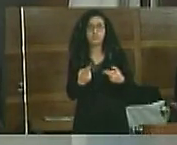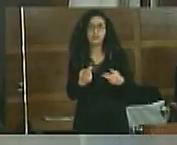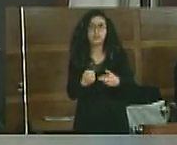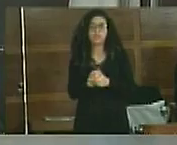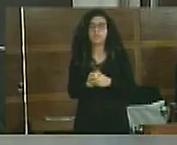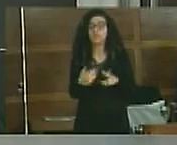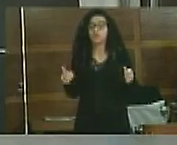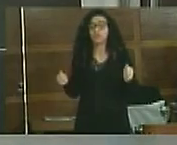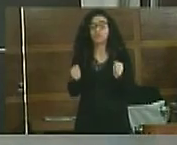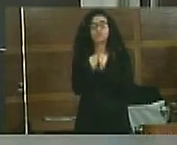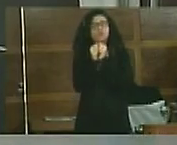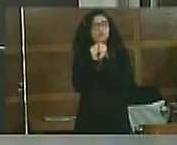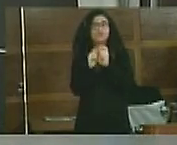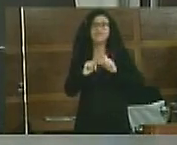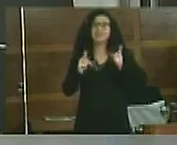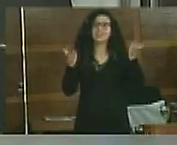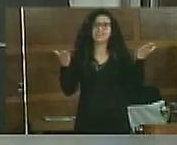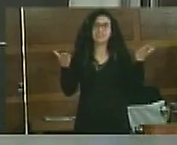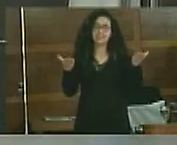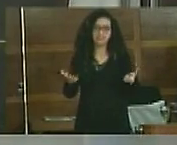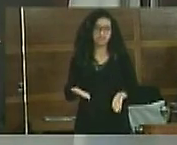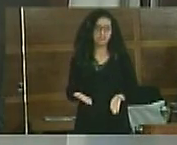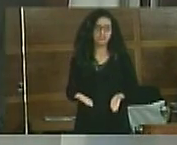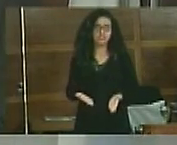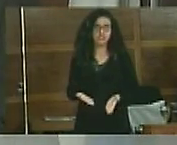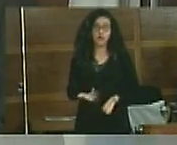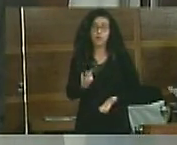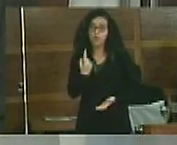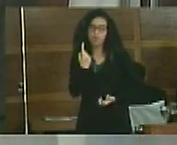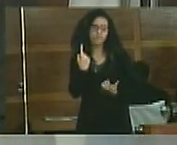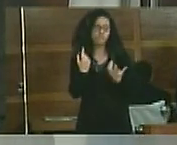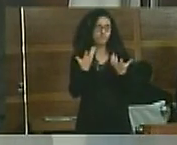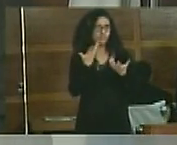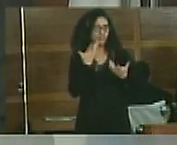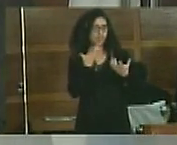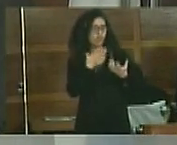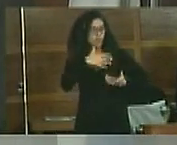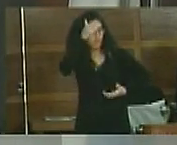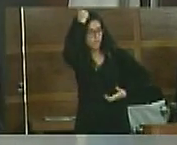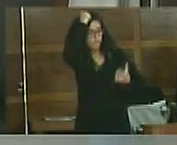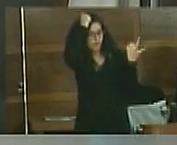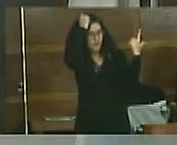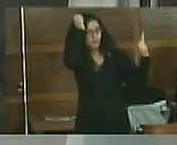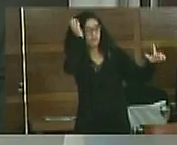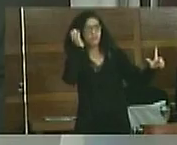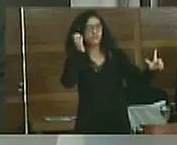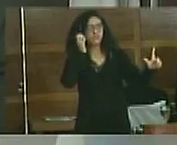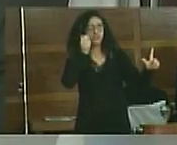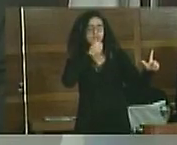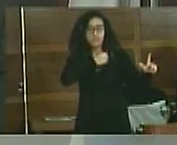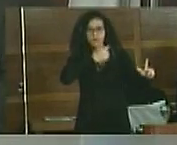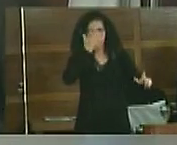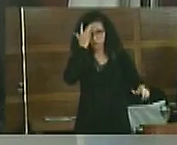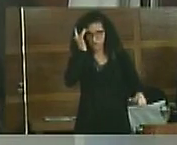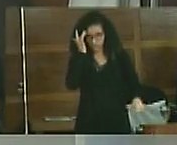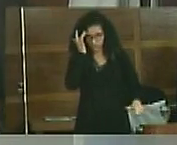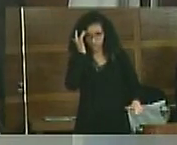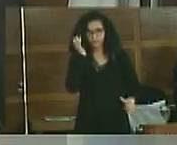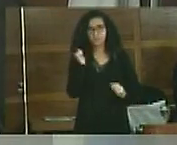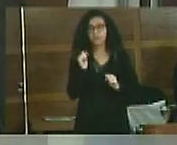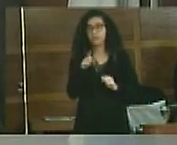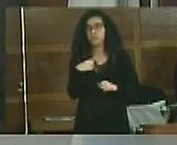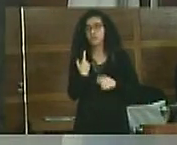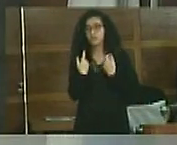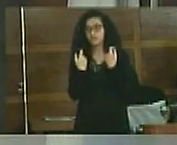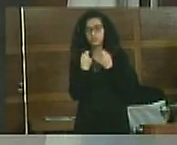Eles estavam juntos, mas hoje um quer denegrir a imagem do outro. Então, eu acho que